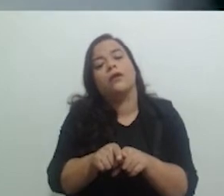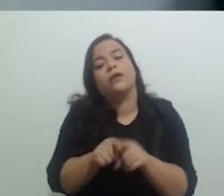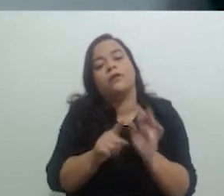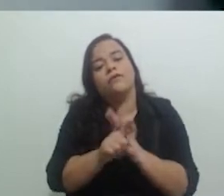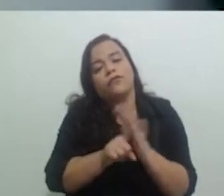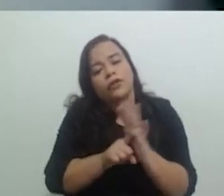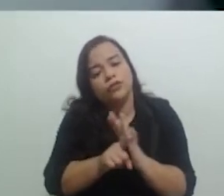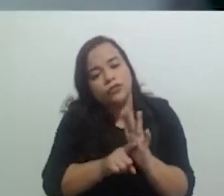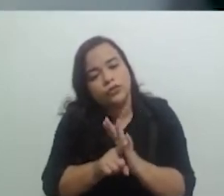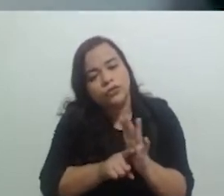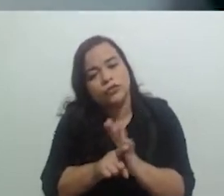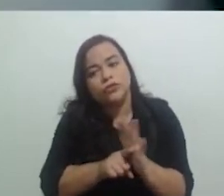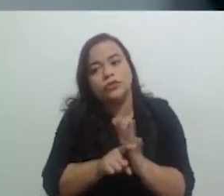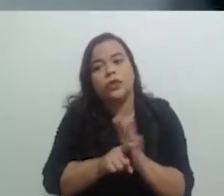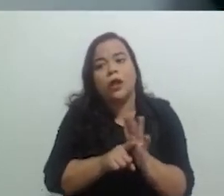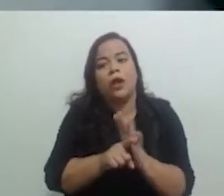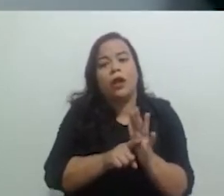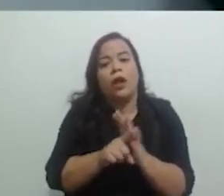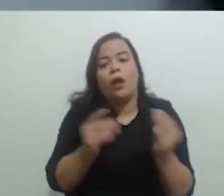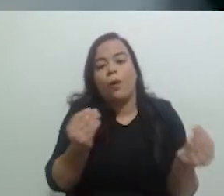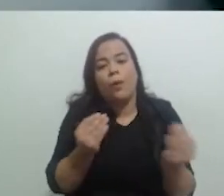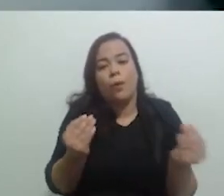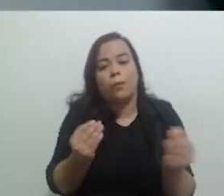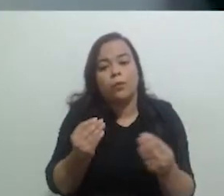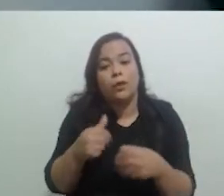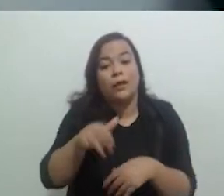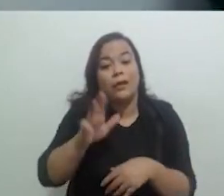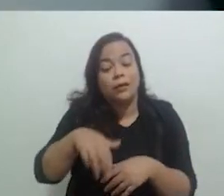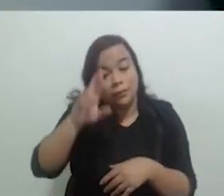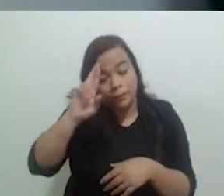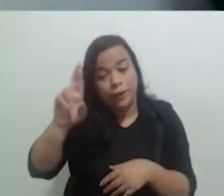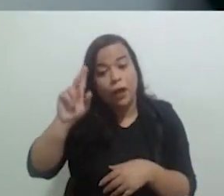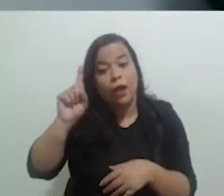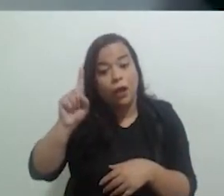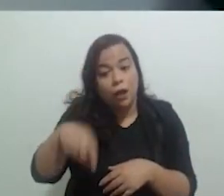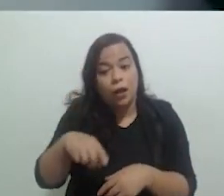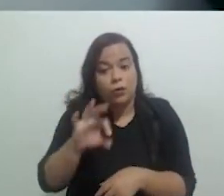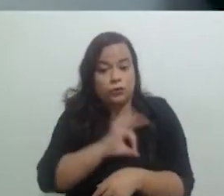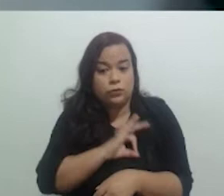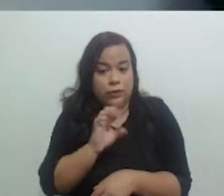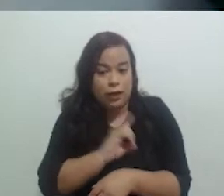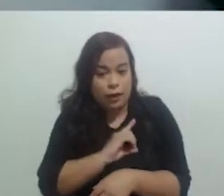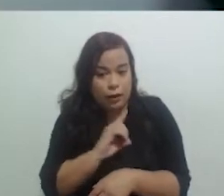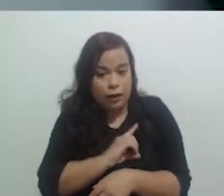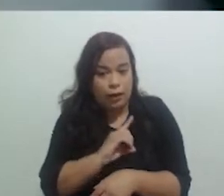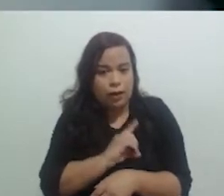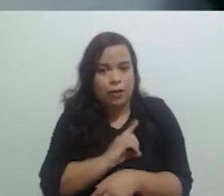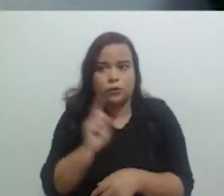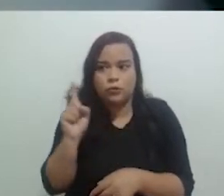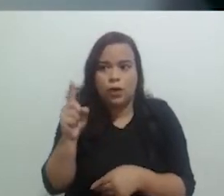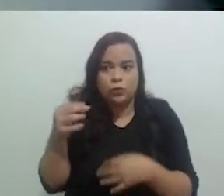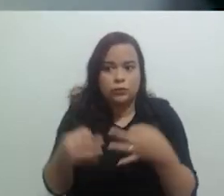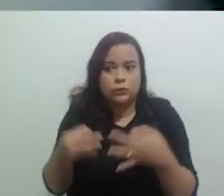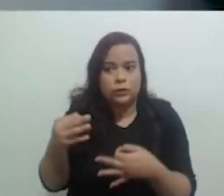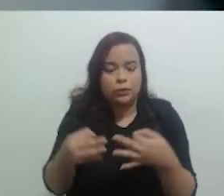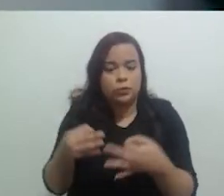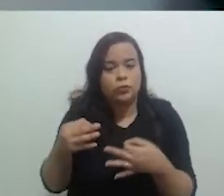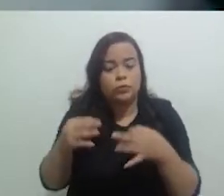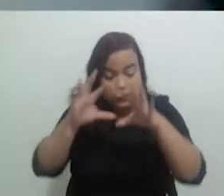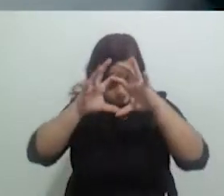deve investigar é o delegado. Não compete ao tribunal dizer quem vai investigar. pela regra que nós sabemos,